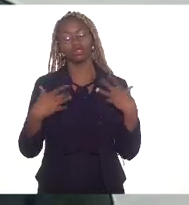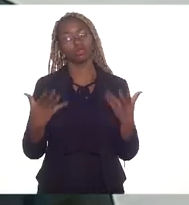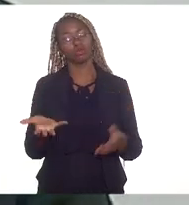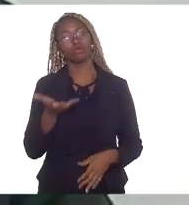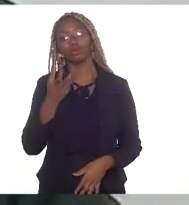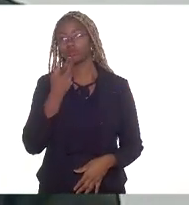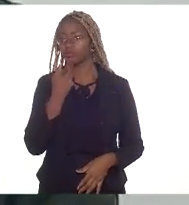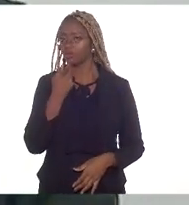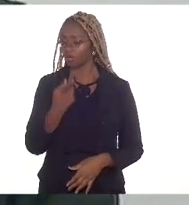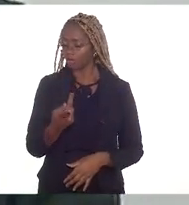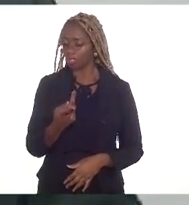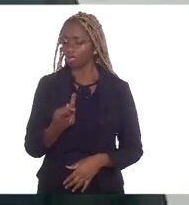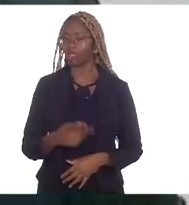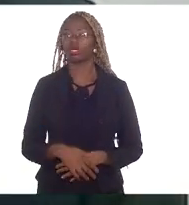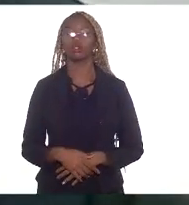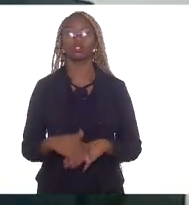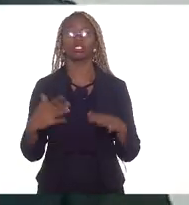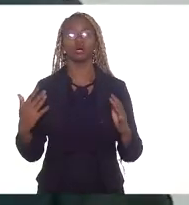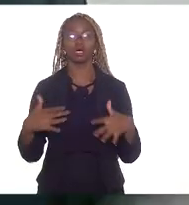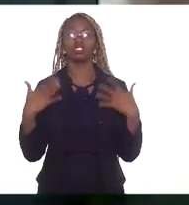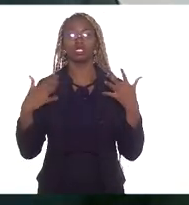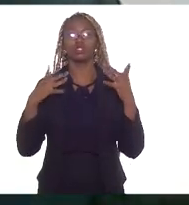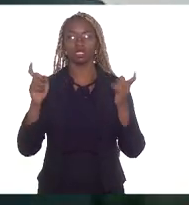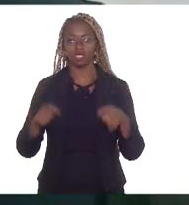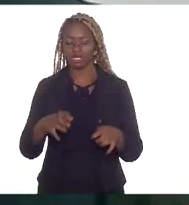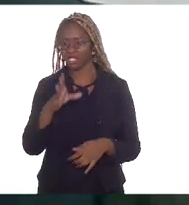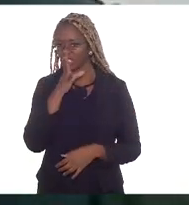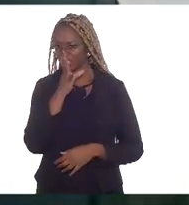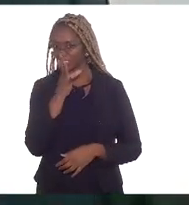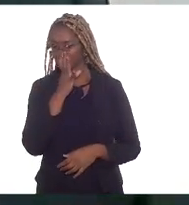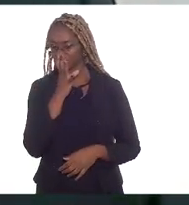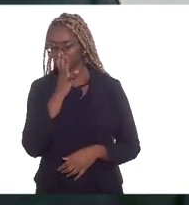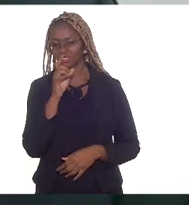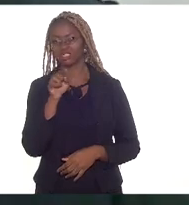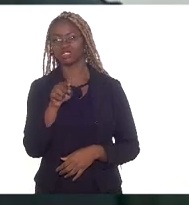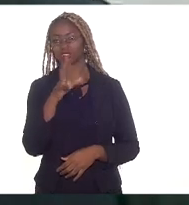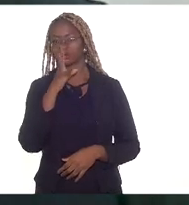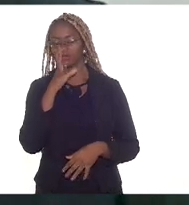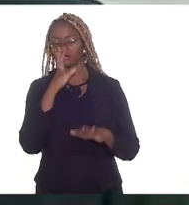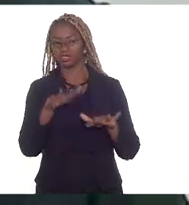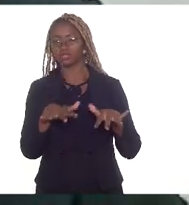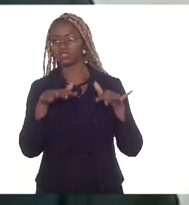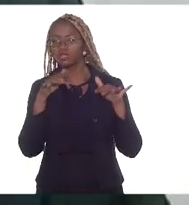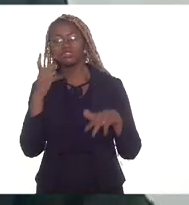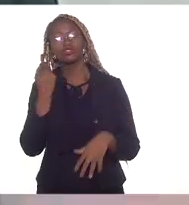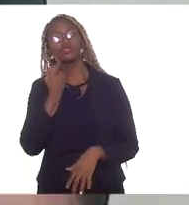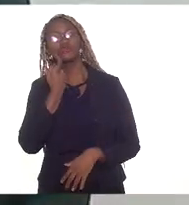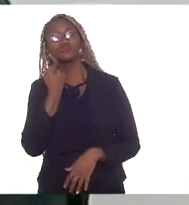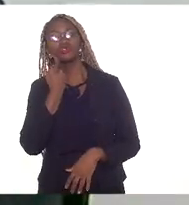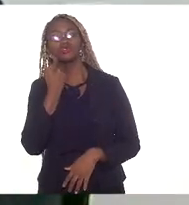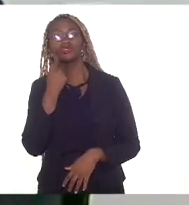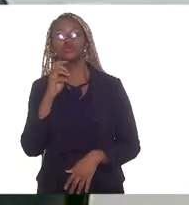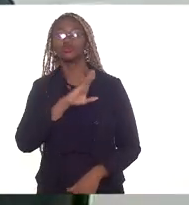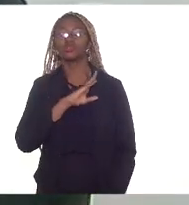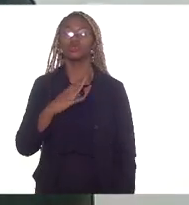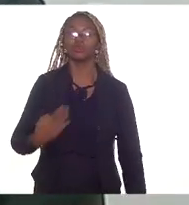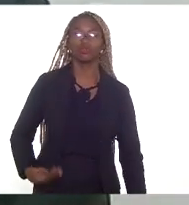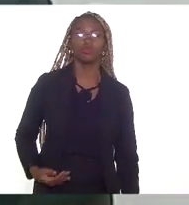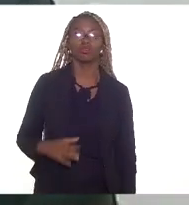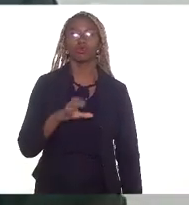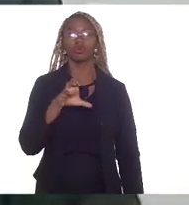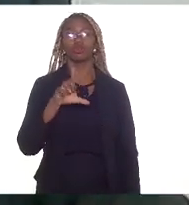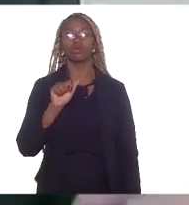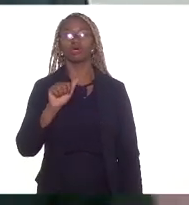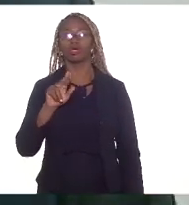dizer, com a alegria de poder ter assistido na sexta-feira, o governador Cláudio